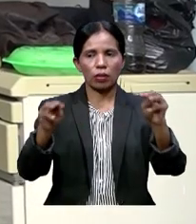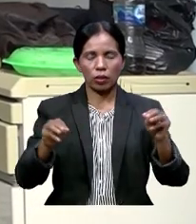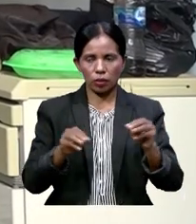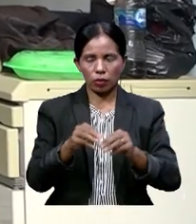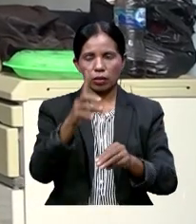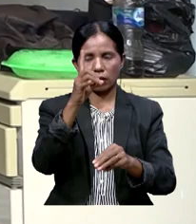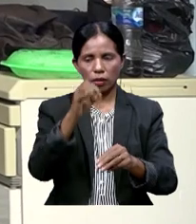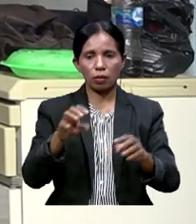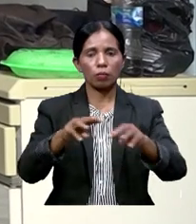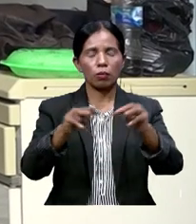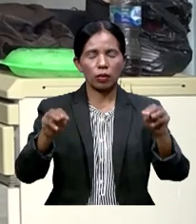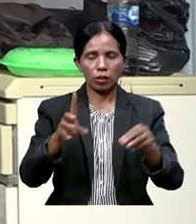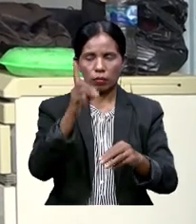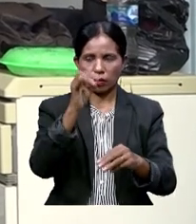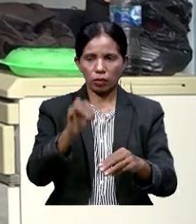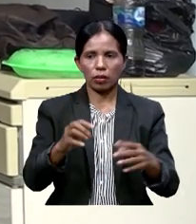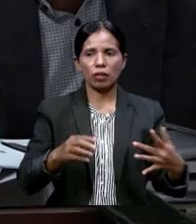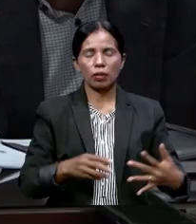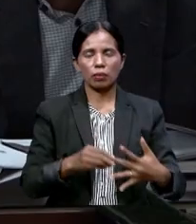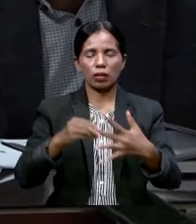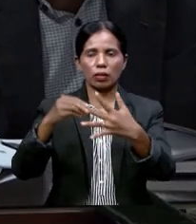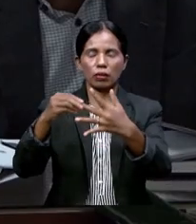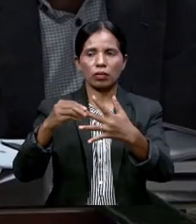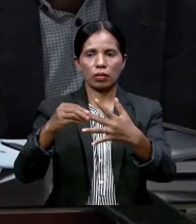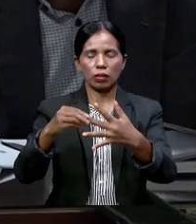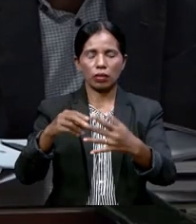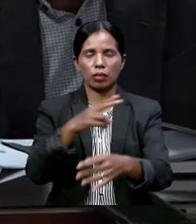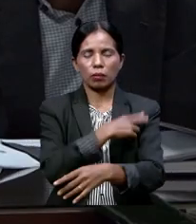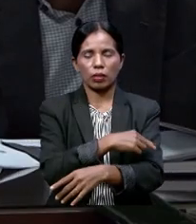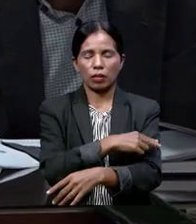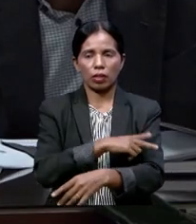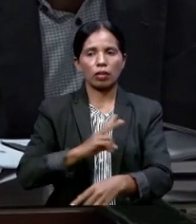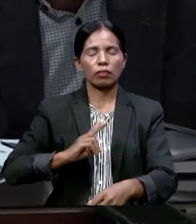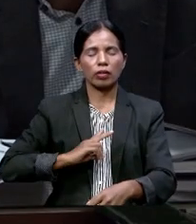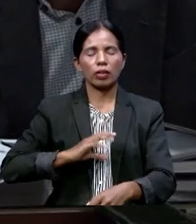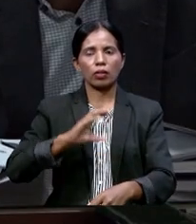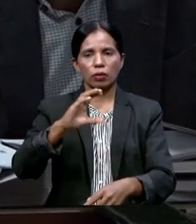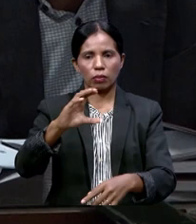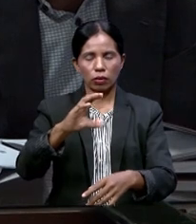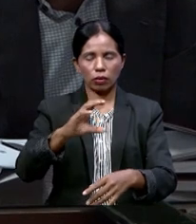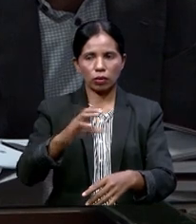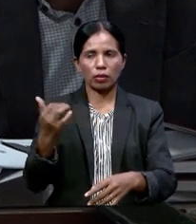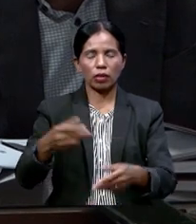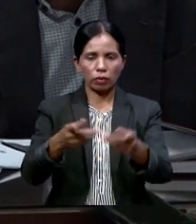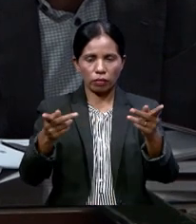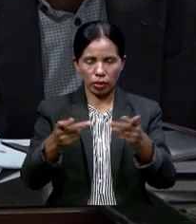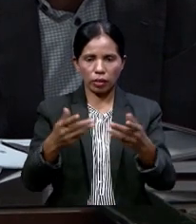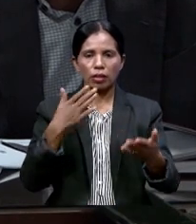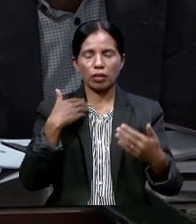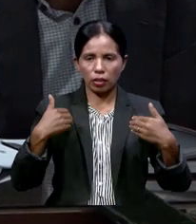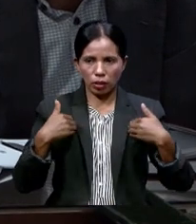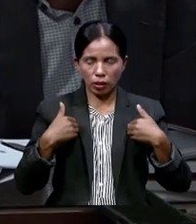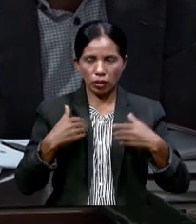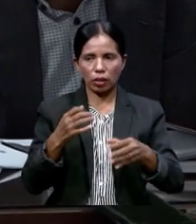de saúde município de Lili Lili o centro de saúde Vera Cruz ho Formosa neve sira espaço na ton